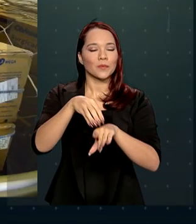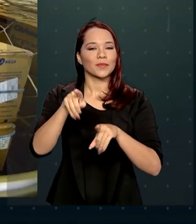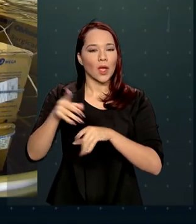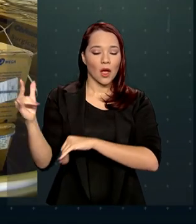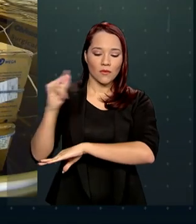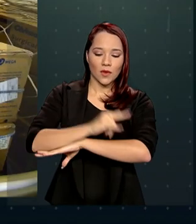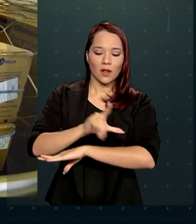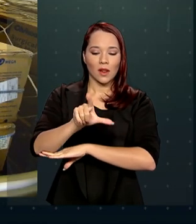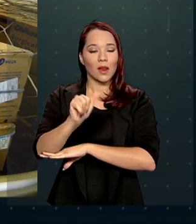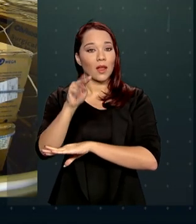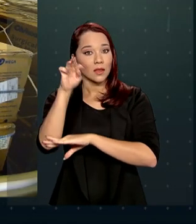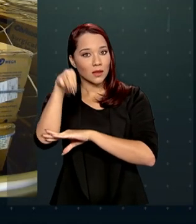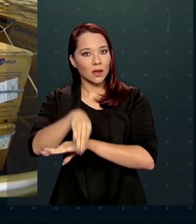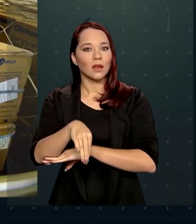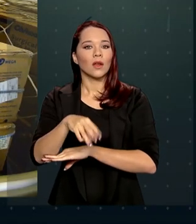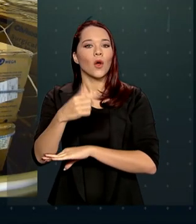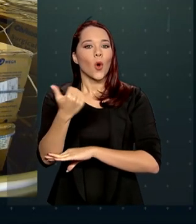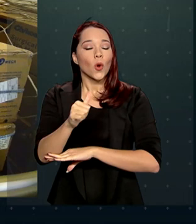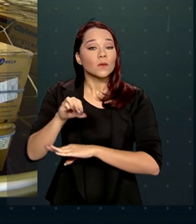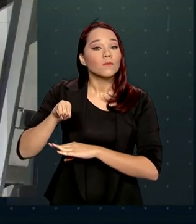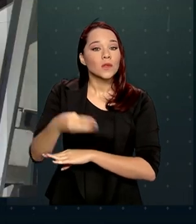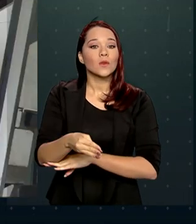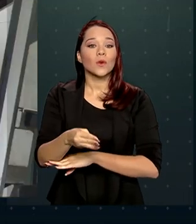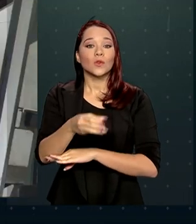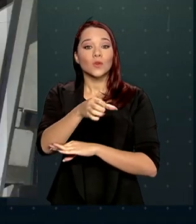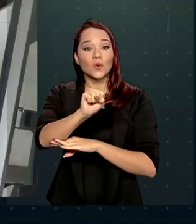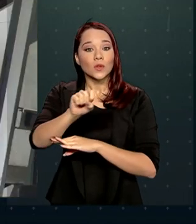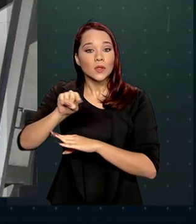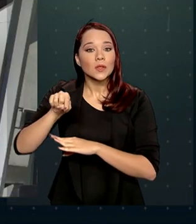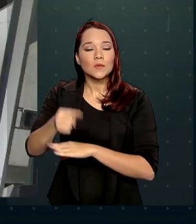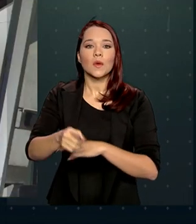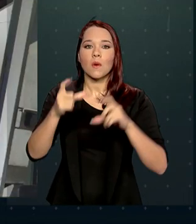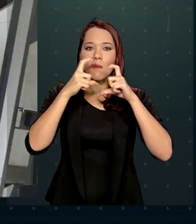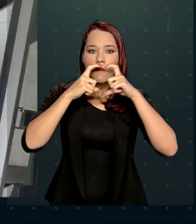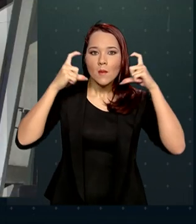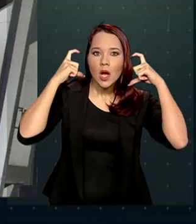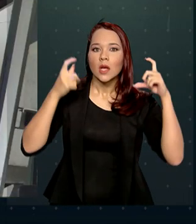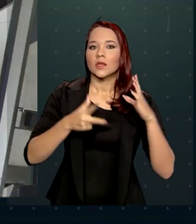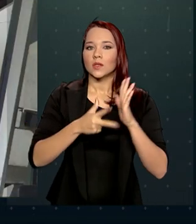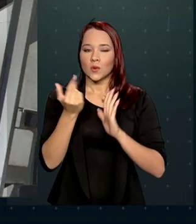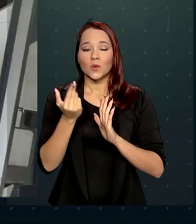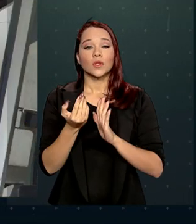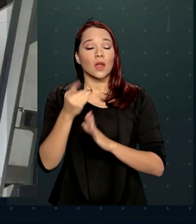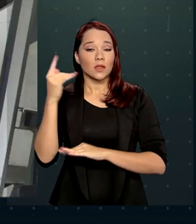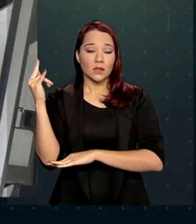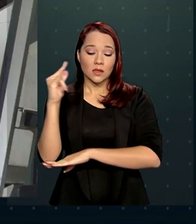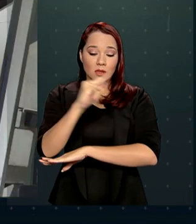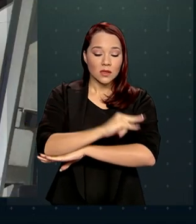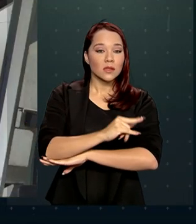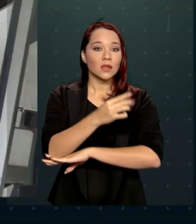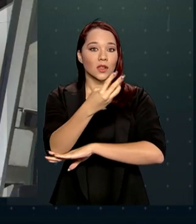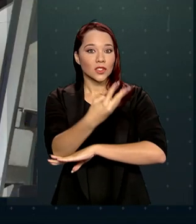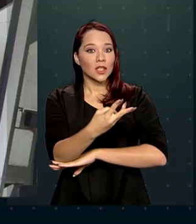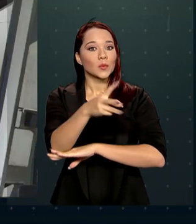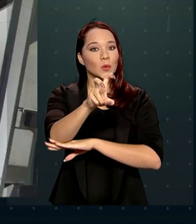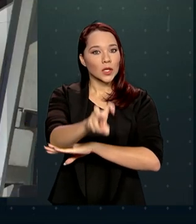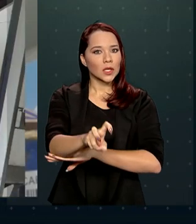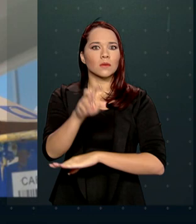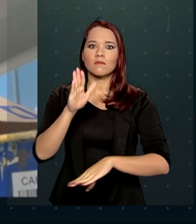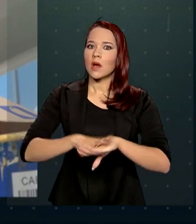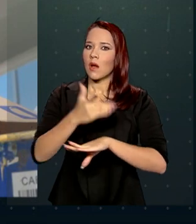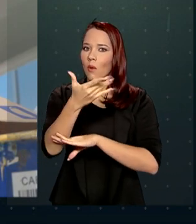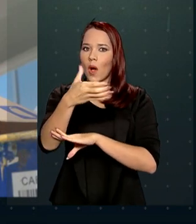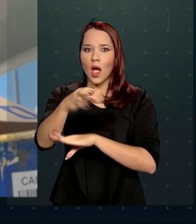pousou em são paulo com 11 milhões e oitocentos mil máscaras cirúrgicas a bordo o voo foi o 35º dos mais de